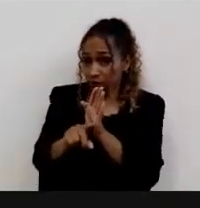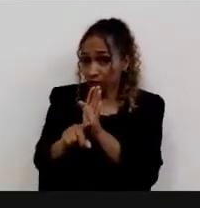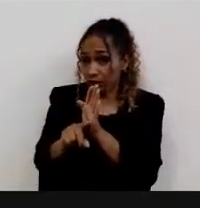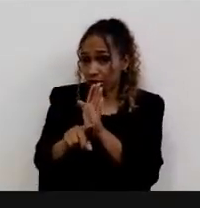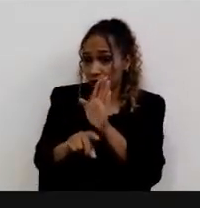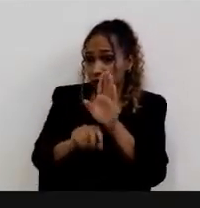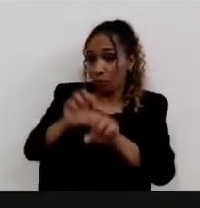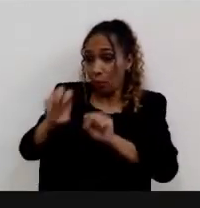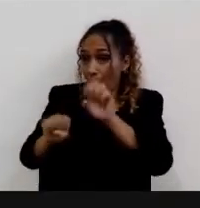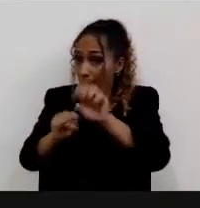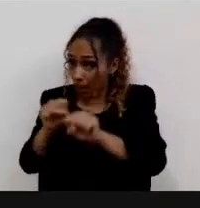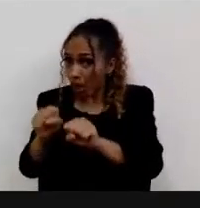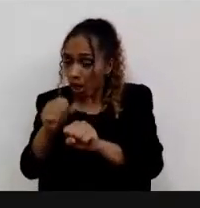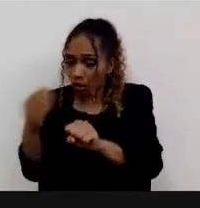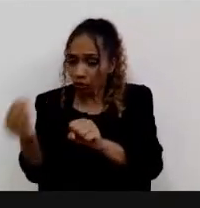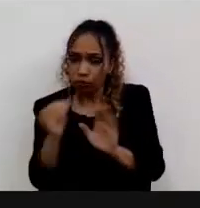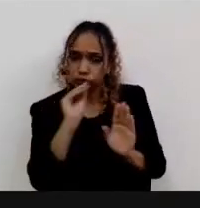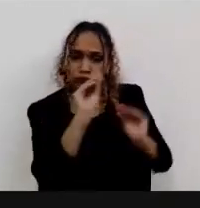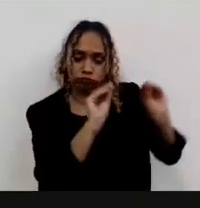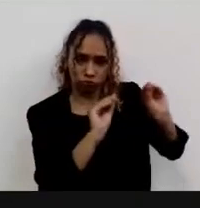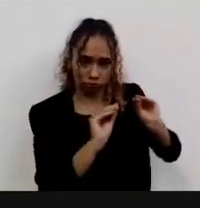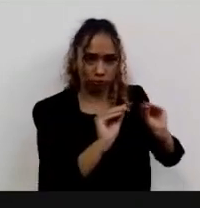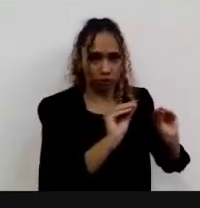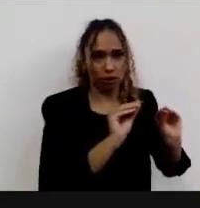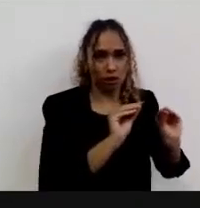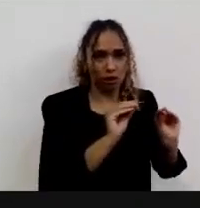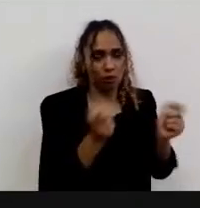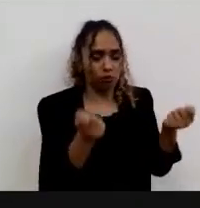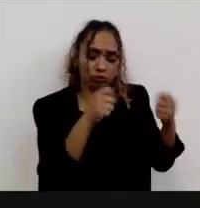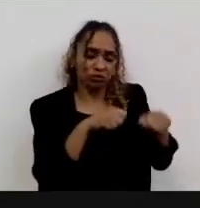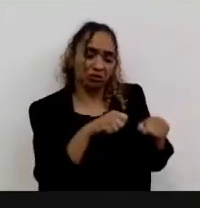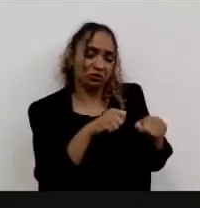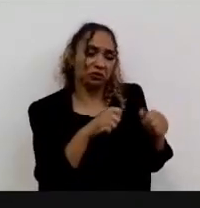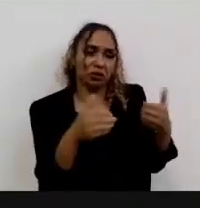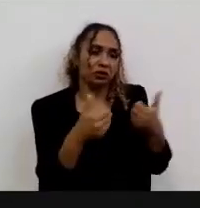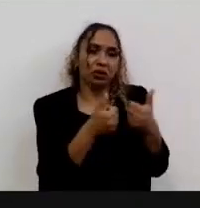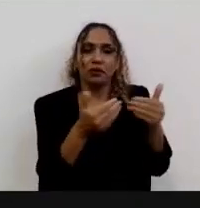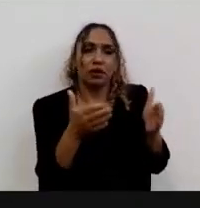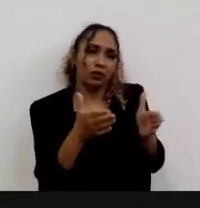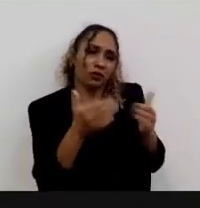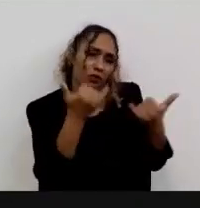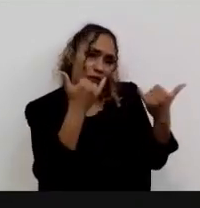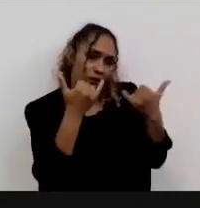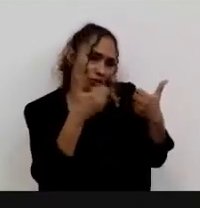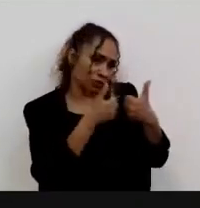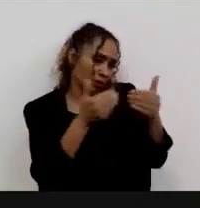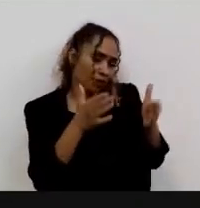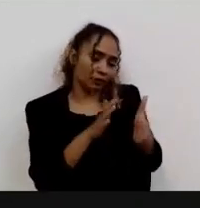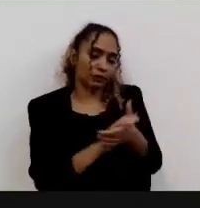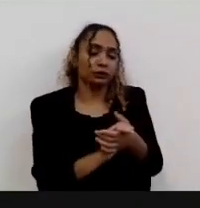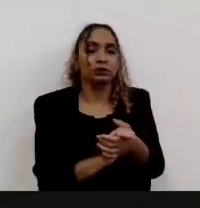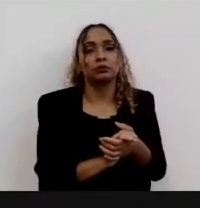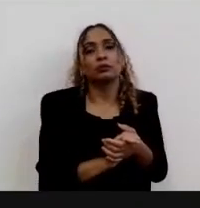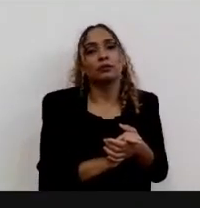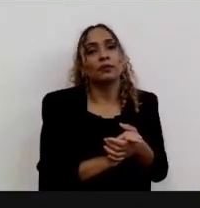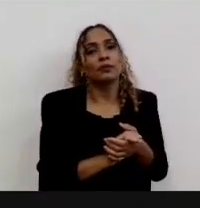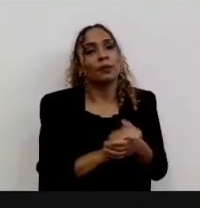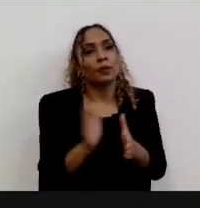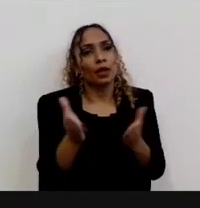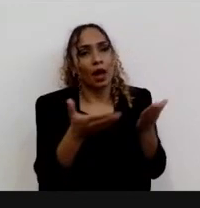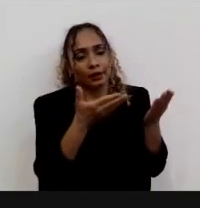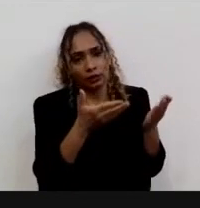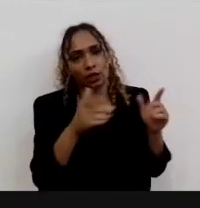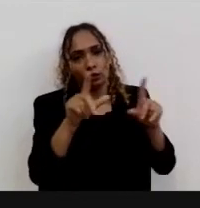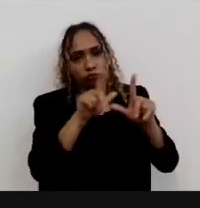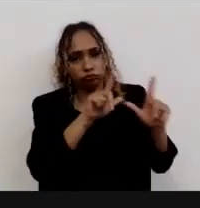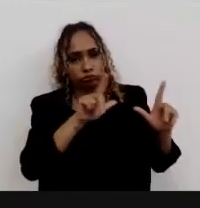corporativos, provavelmente porque não estavam disponíveis em dados abertos. E aí aqui está um quadro